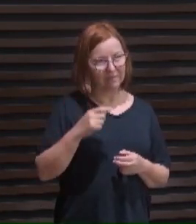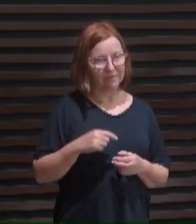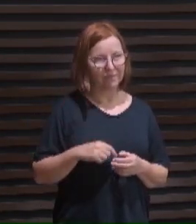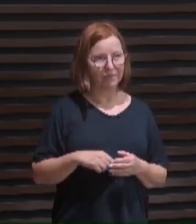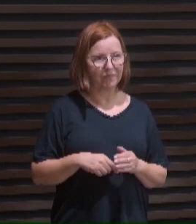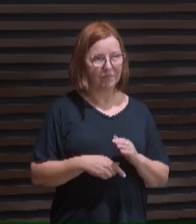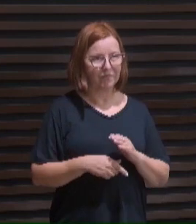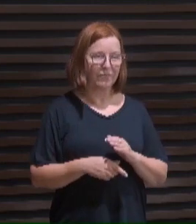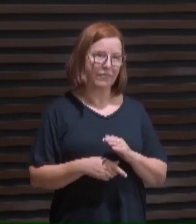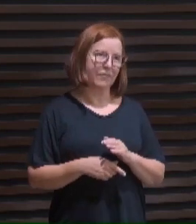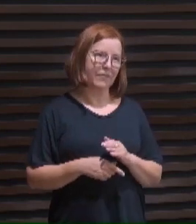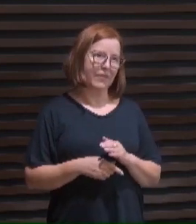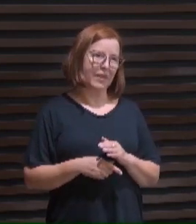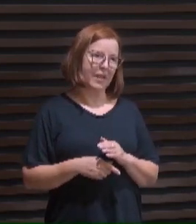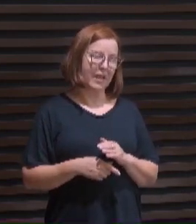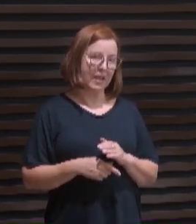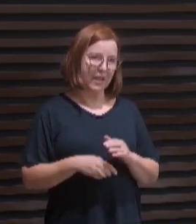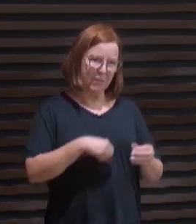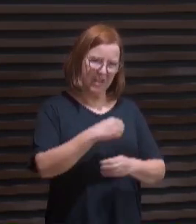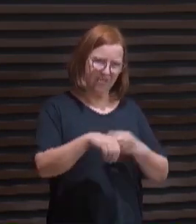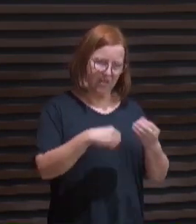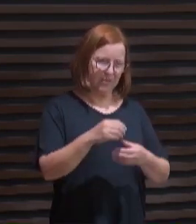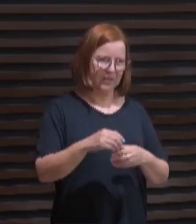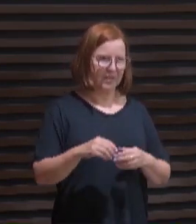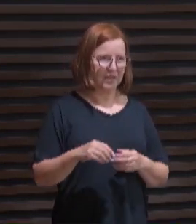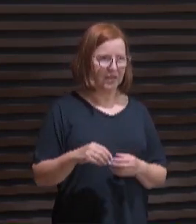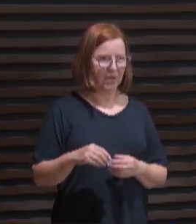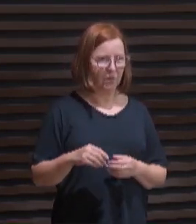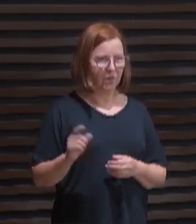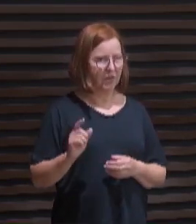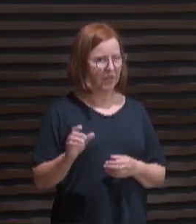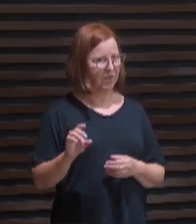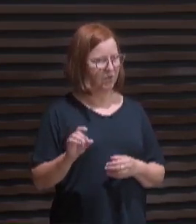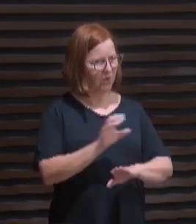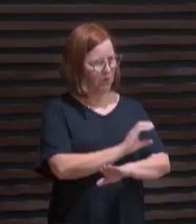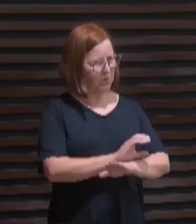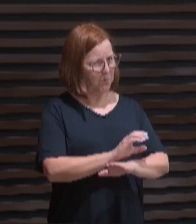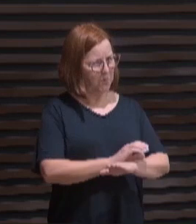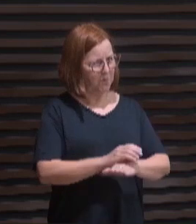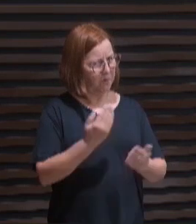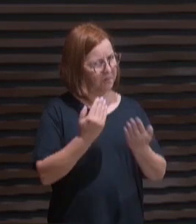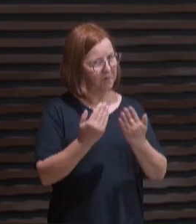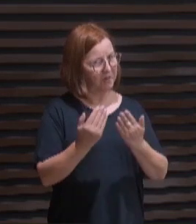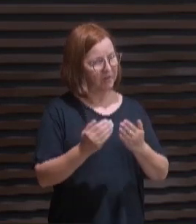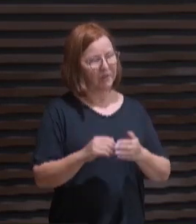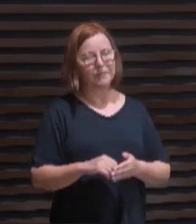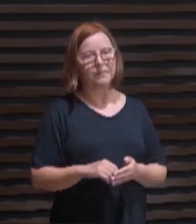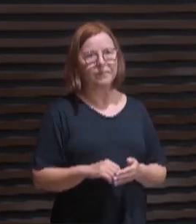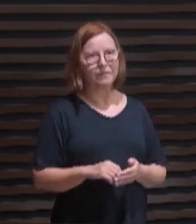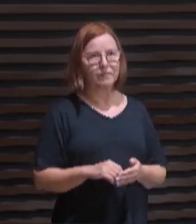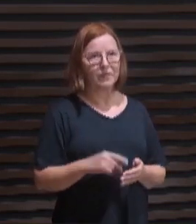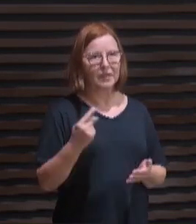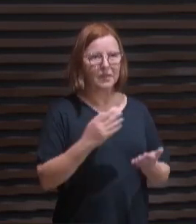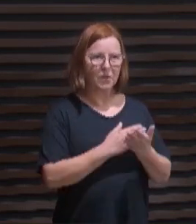Renascença Europeia. Trata-se de uma revolução não meramente cultural ou psicológica. Sua origem não poderá ser